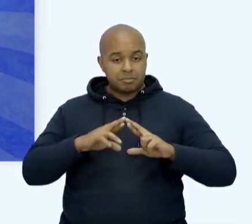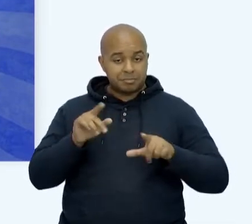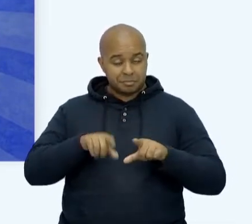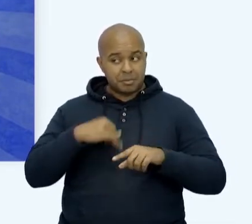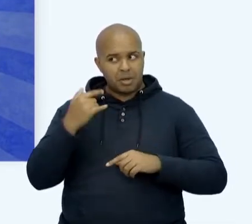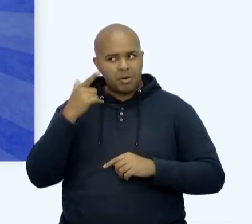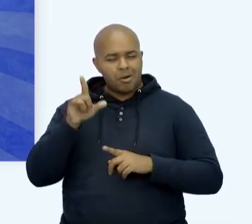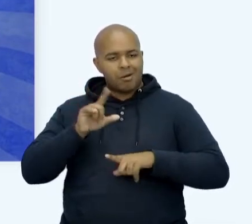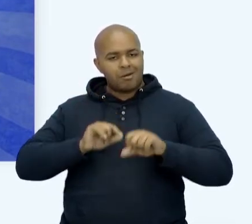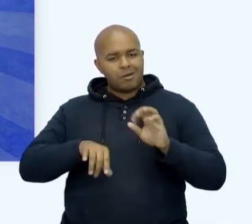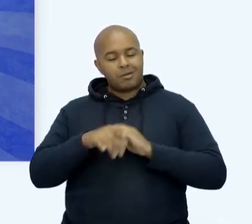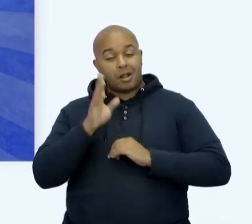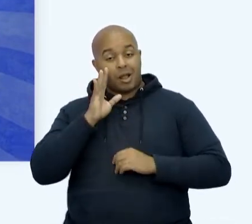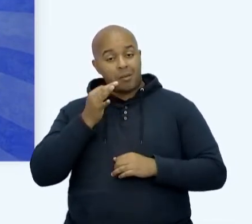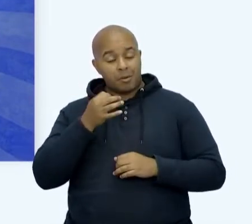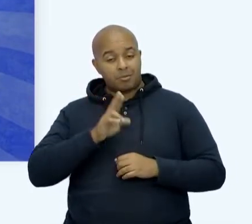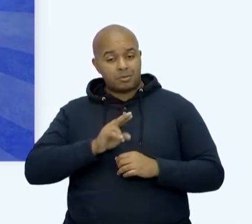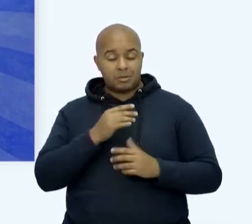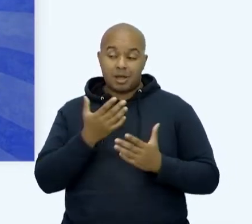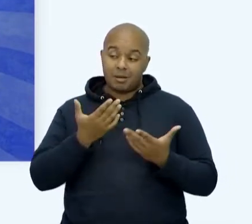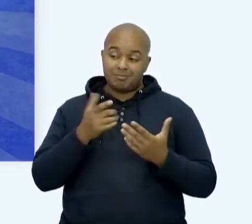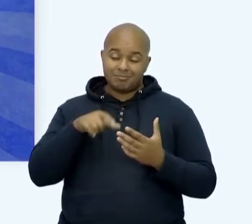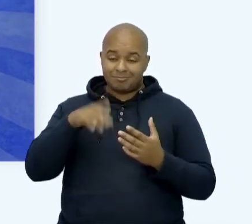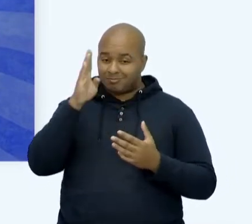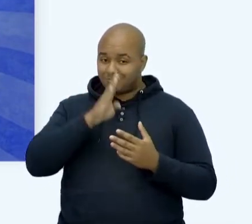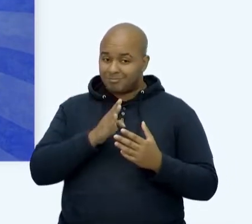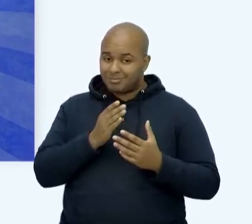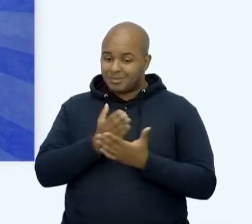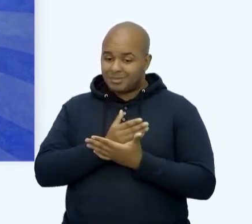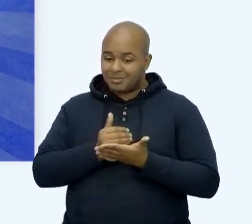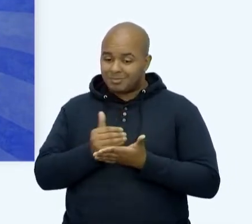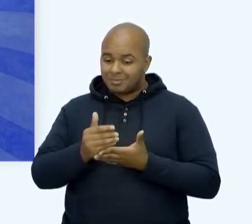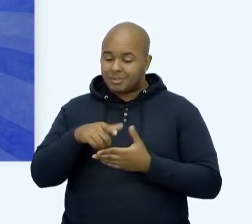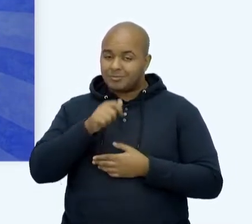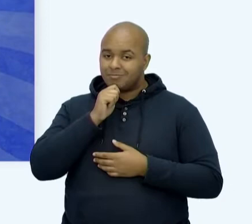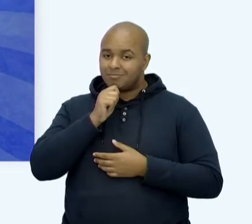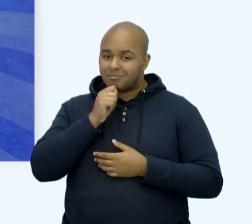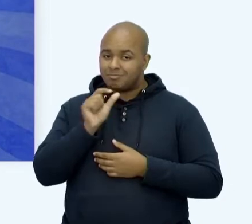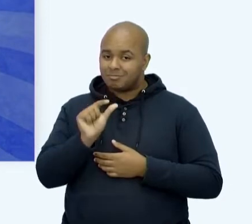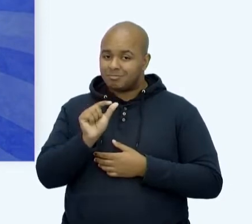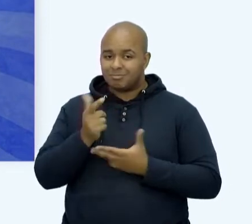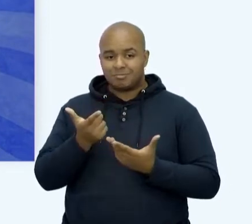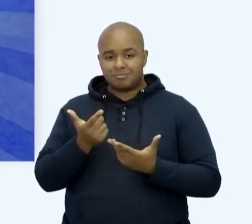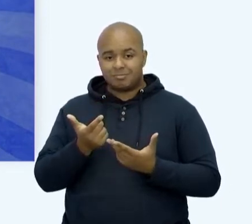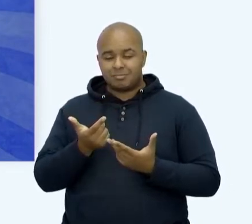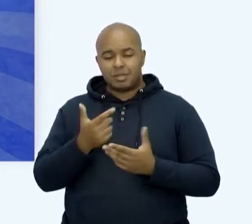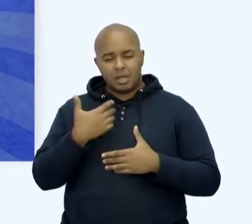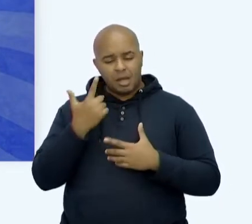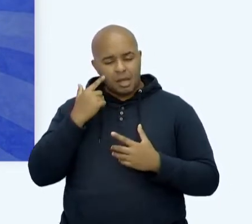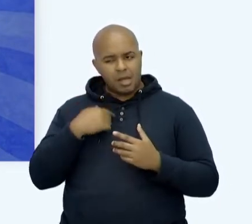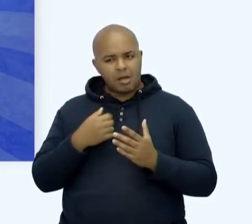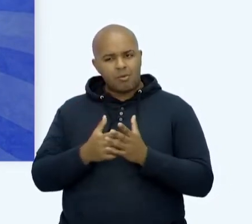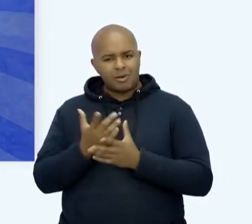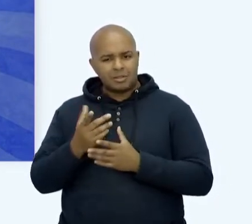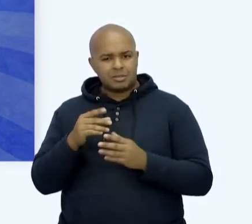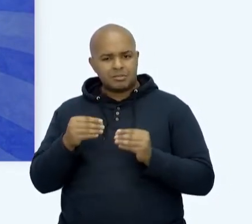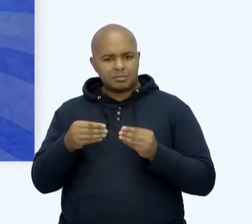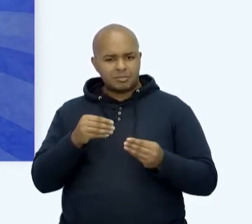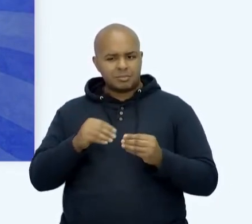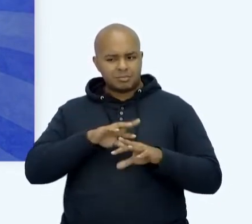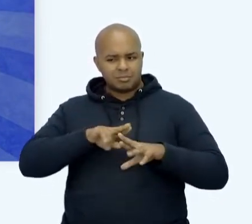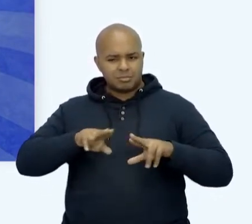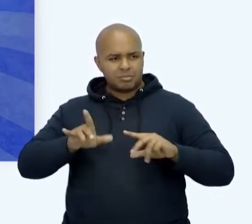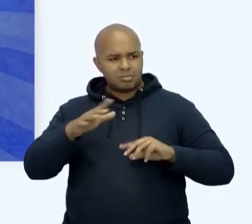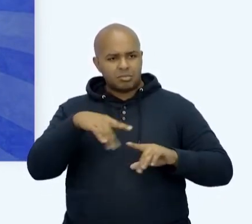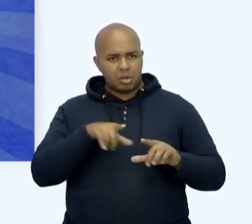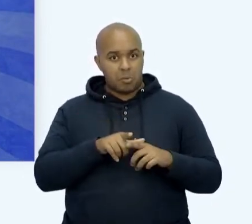É outra alternativa legal. Pena que aqui no Brasil essas iniciativas ainda são poucas. Como a quantidade de plástico espalhada